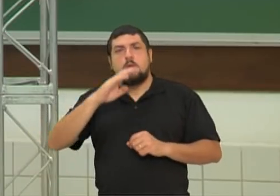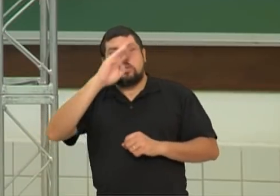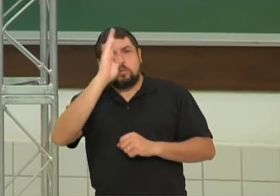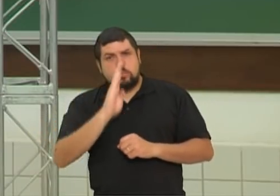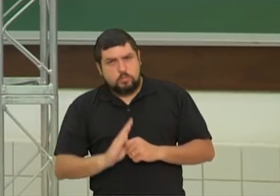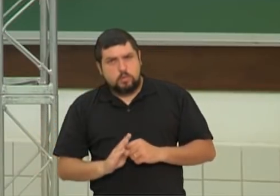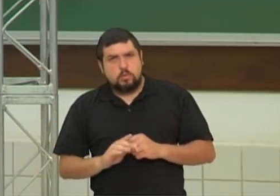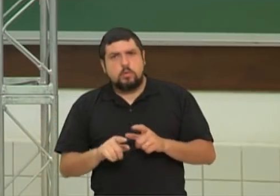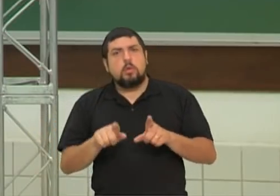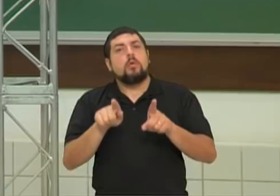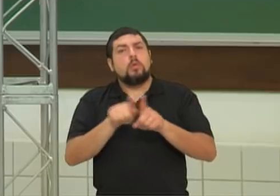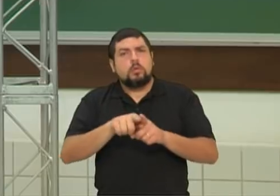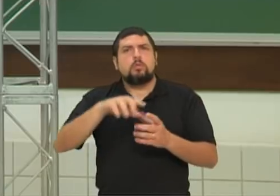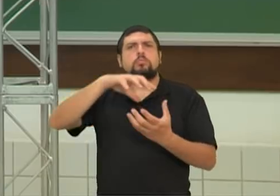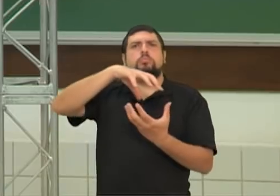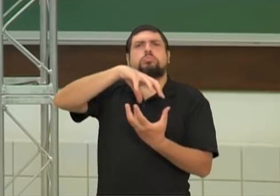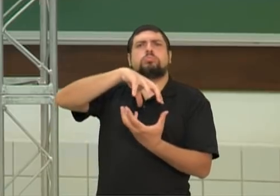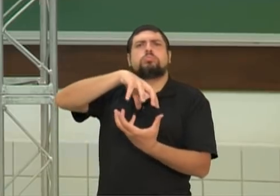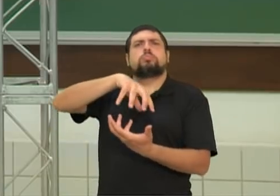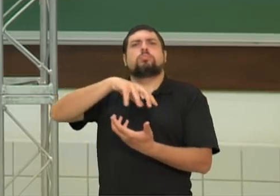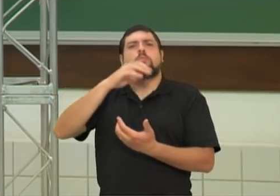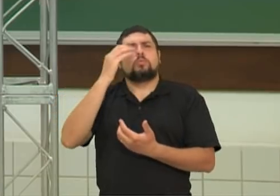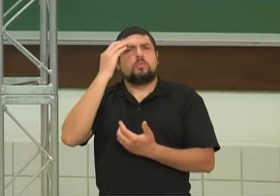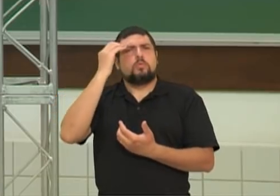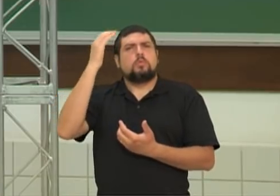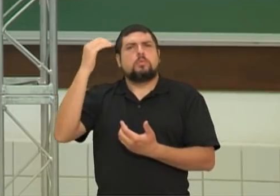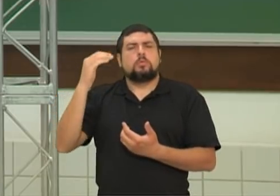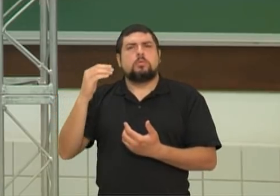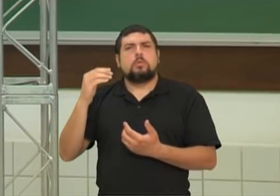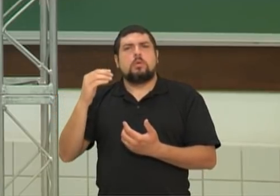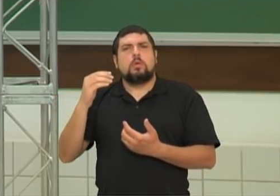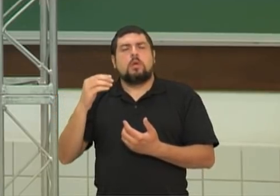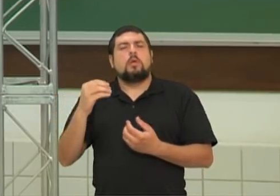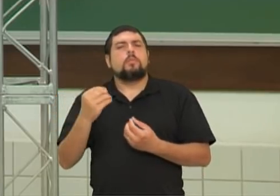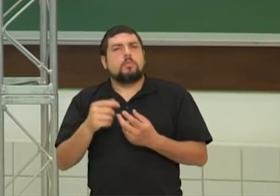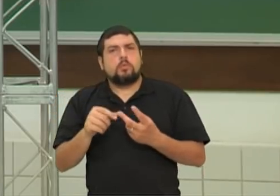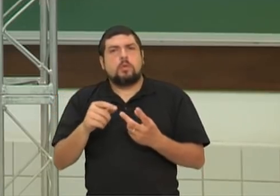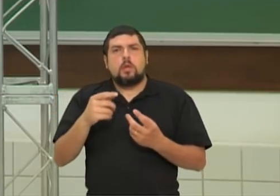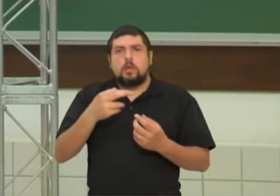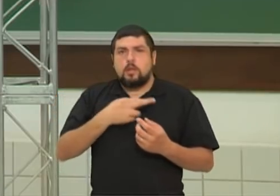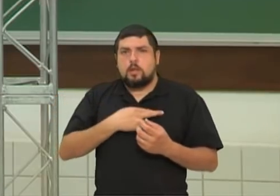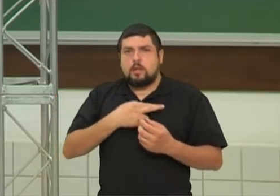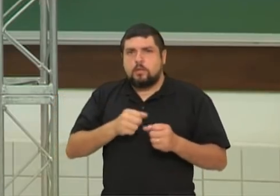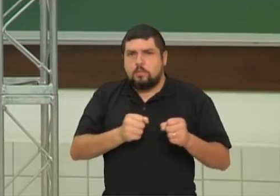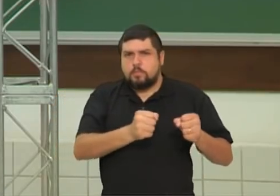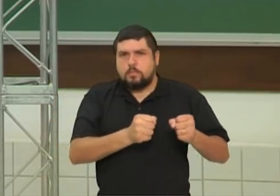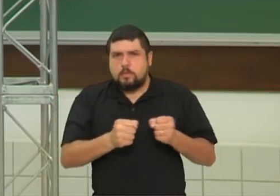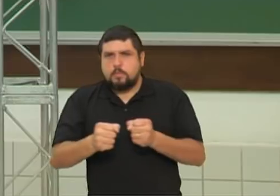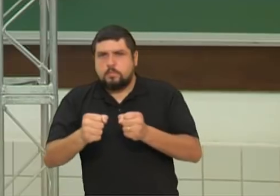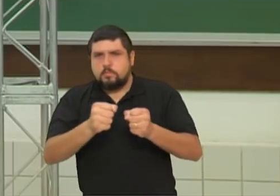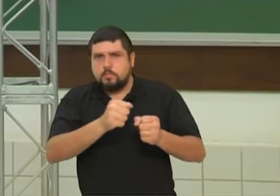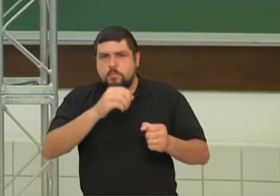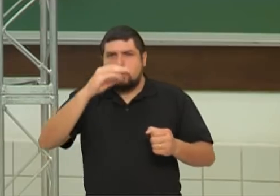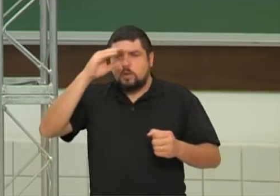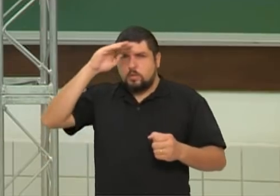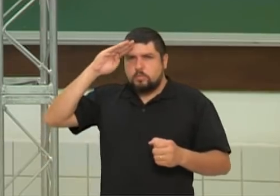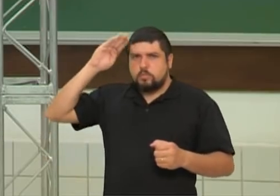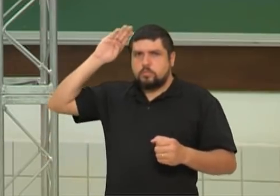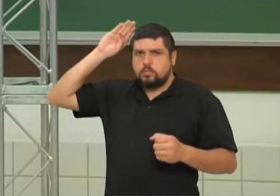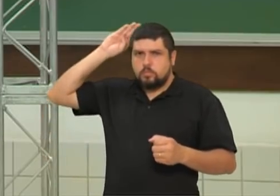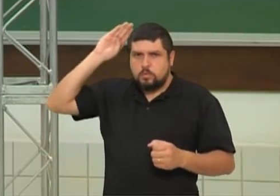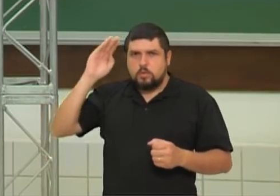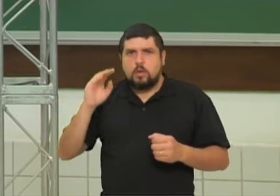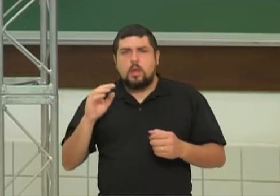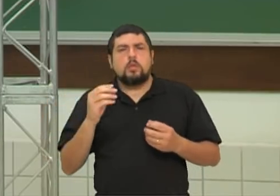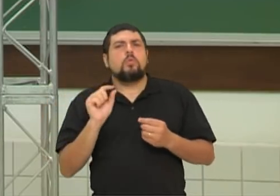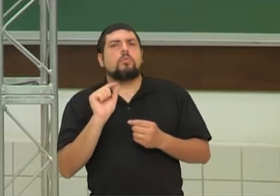do mundo. Afinal de contas, Umbanda e Candomblé são religiões tipicamente brasileiras, enquanto o Candomblé